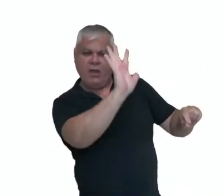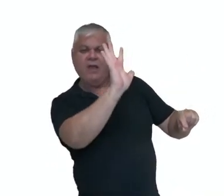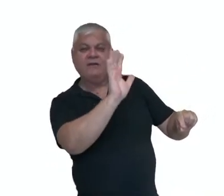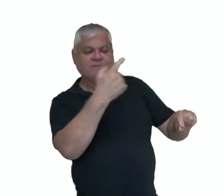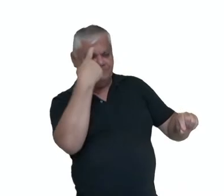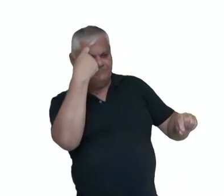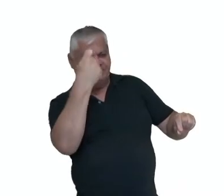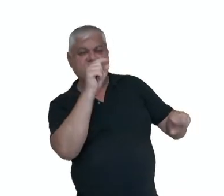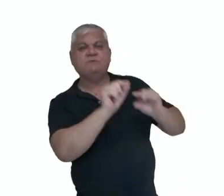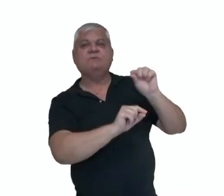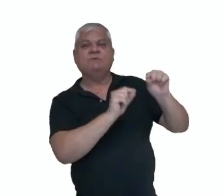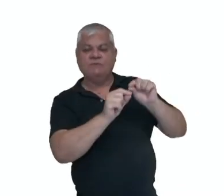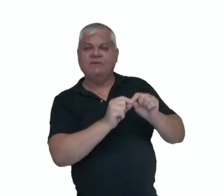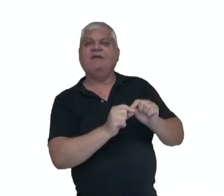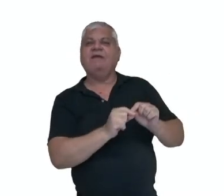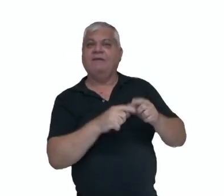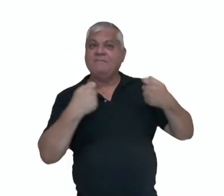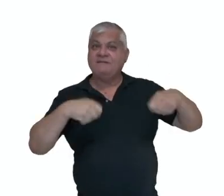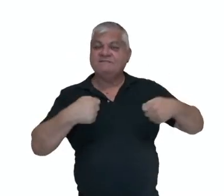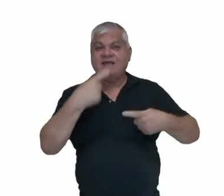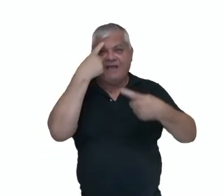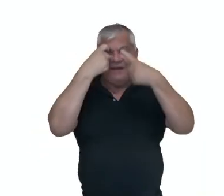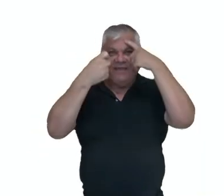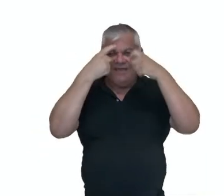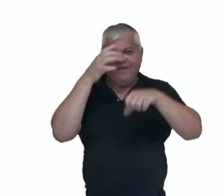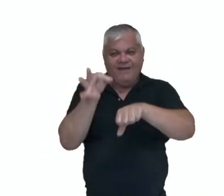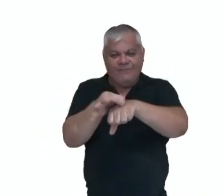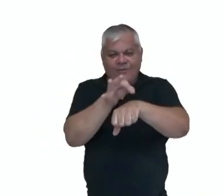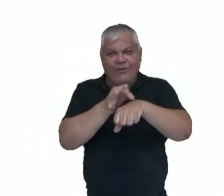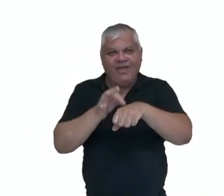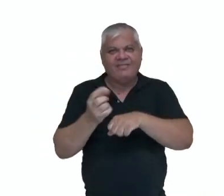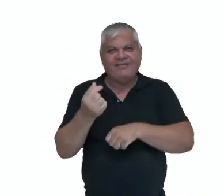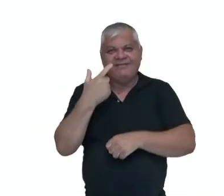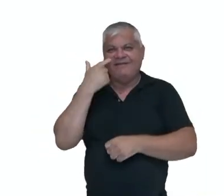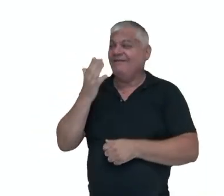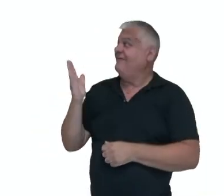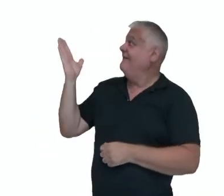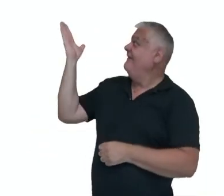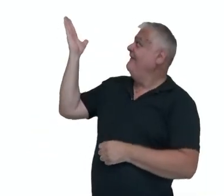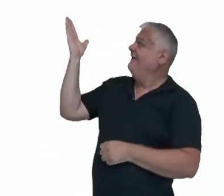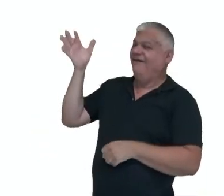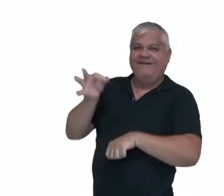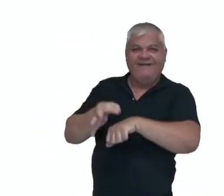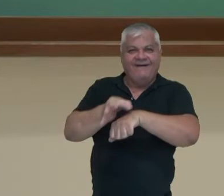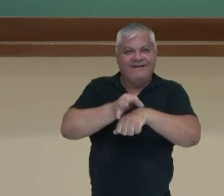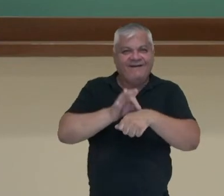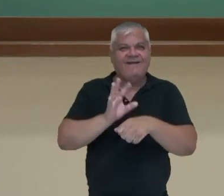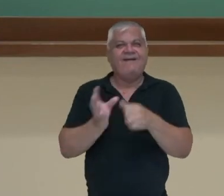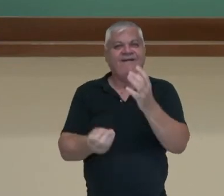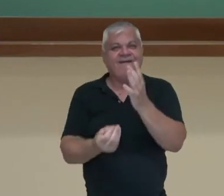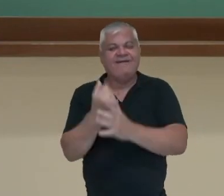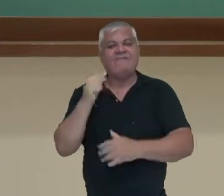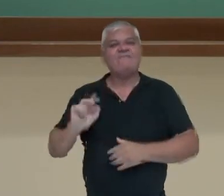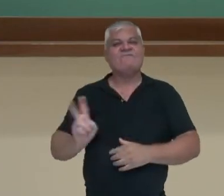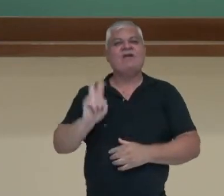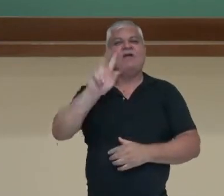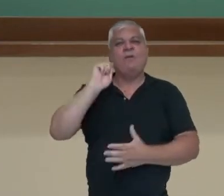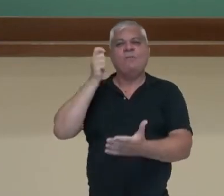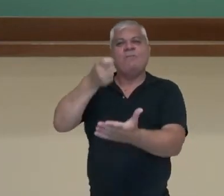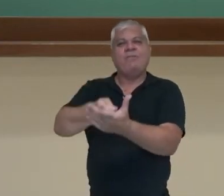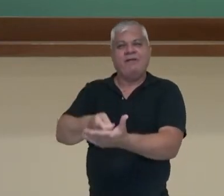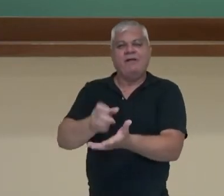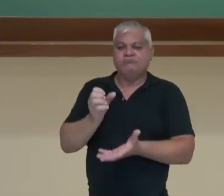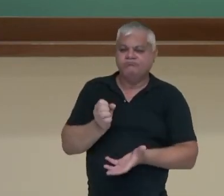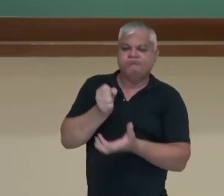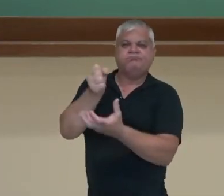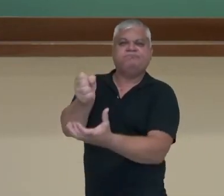um pensamento simbólico. Tem aí imagens de moedas gregas, né? As coisas começaram a ter um valor